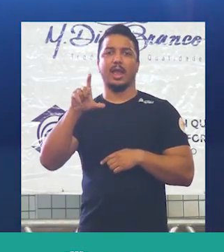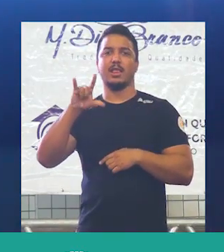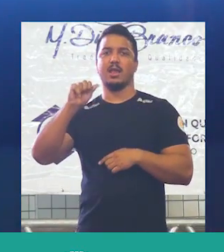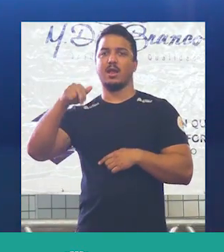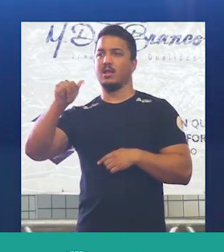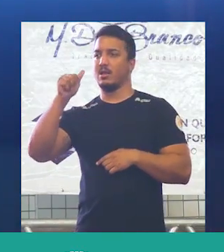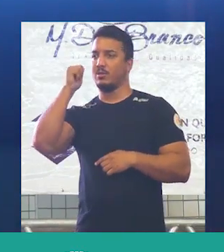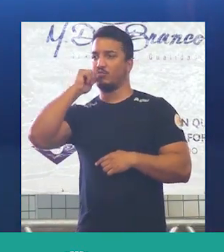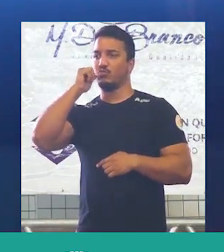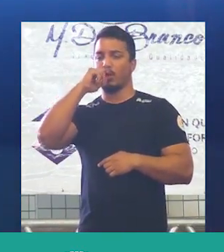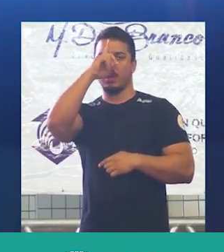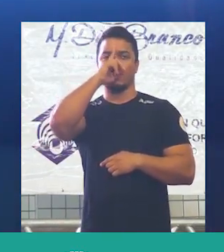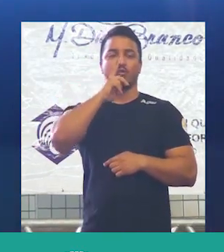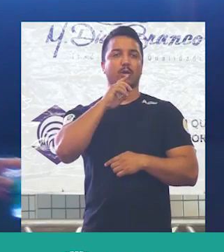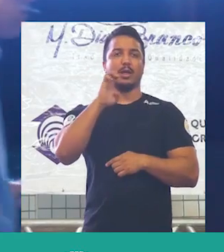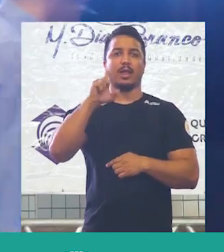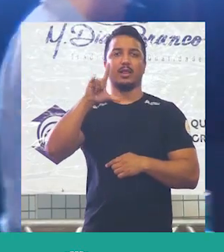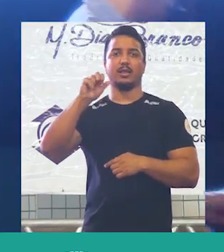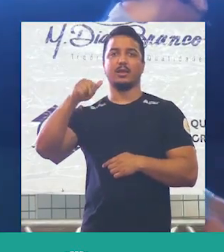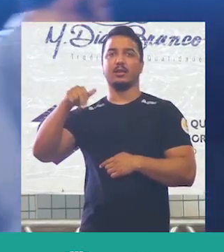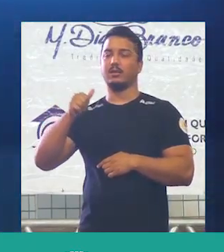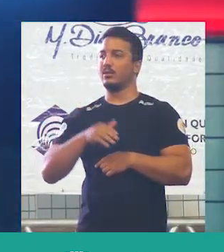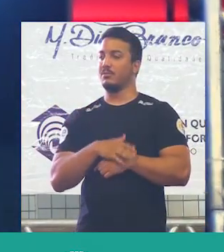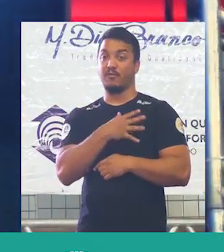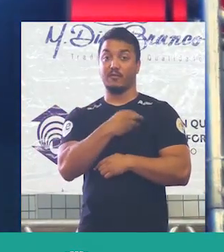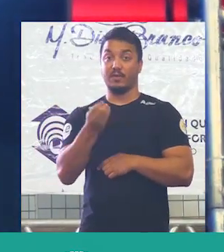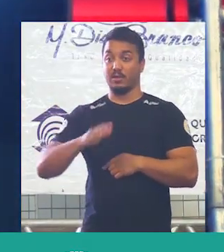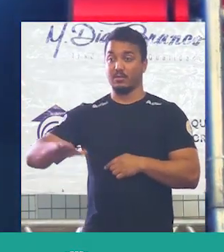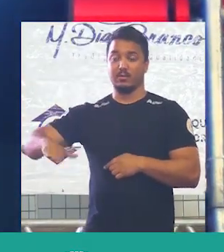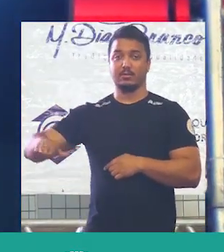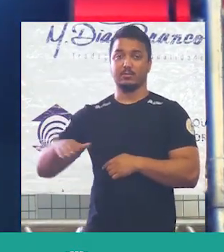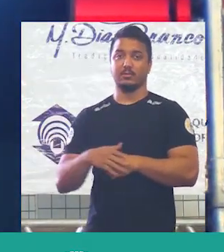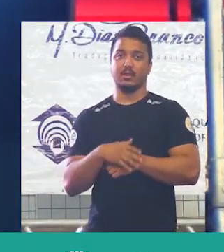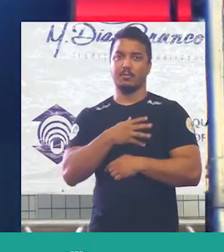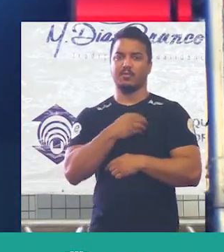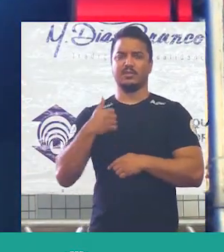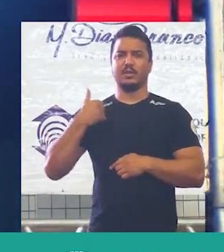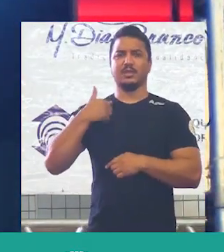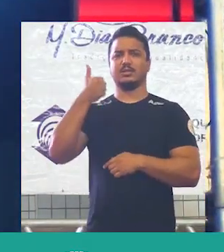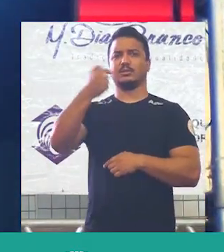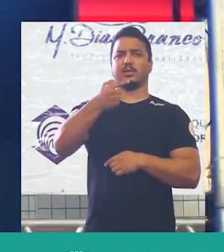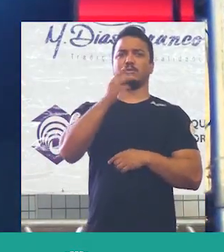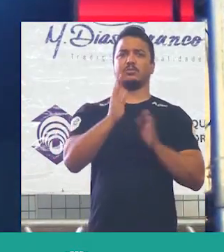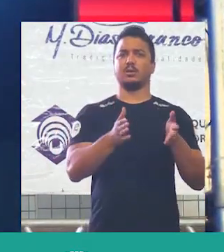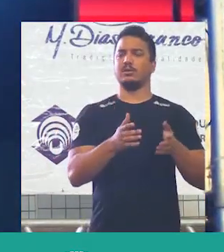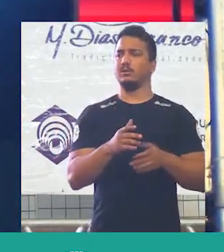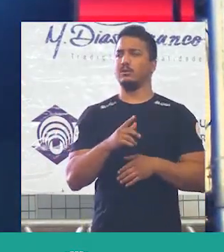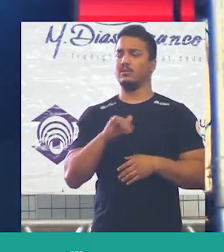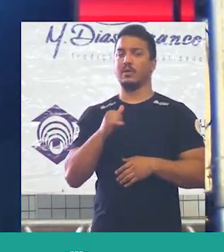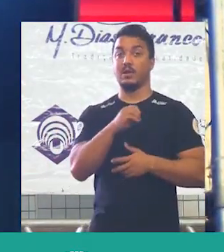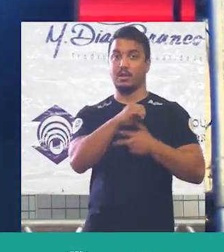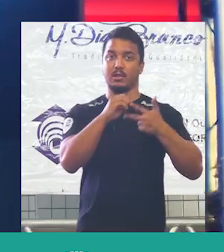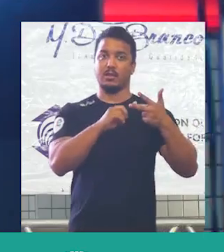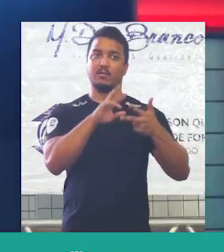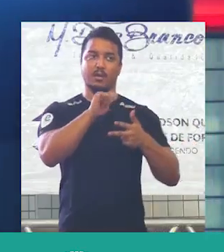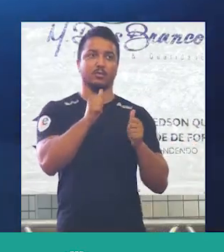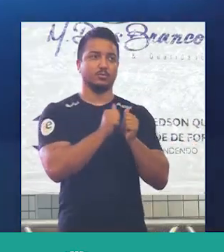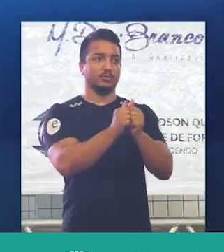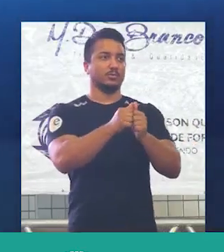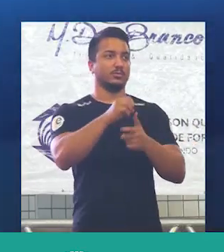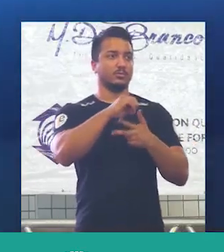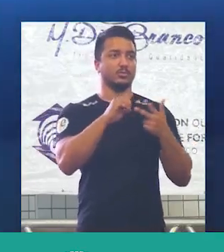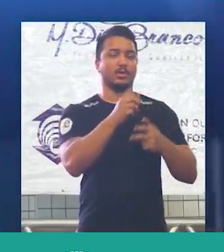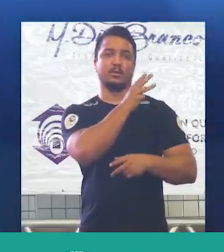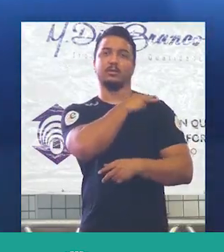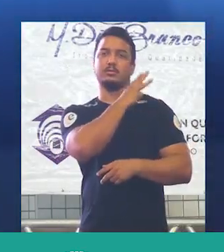Eliana, né? Eu me lembro, tinha lá em casa, minha filha era pequenininha, agora minha filha já está com 17 anos, né? Vai fazer o Enem agora com vocês, está